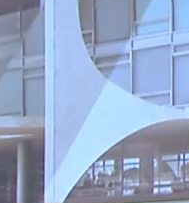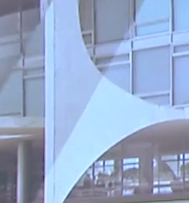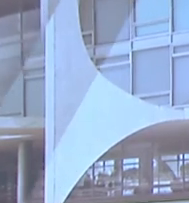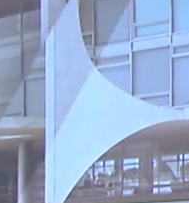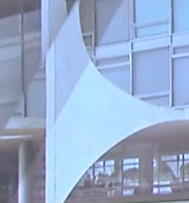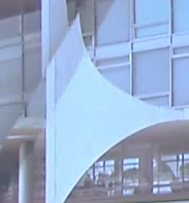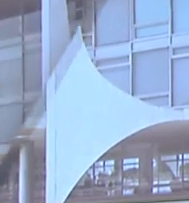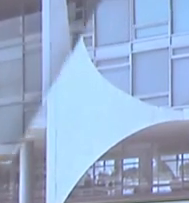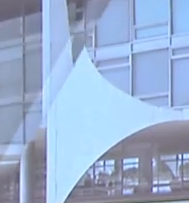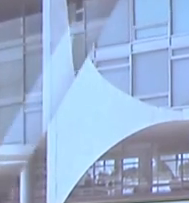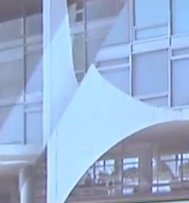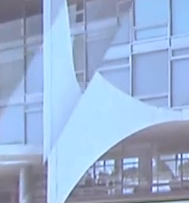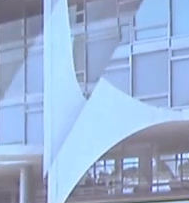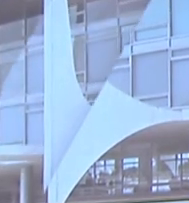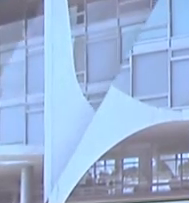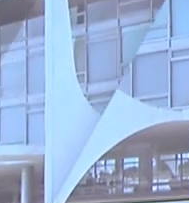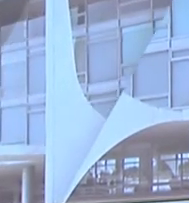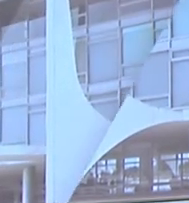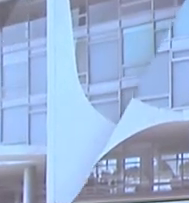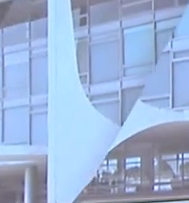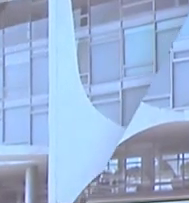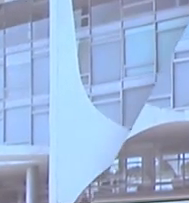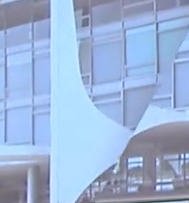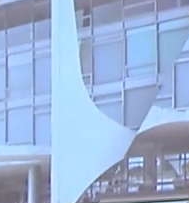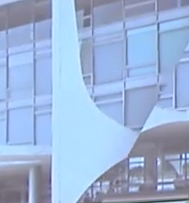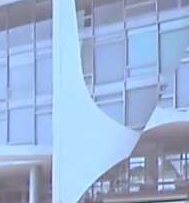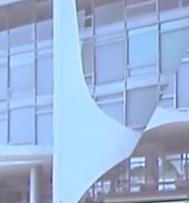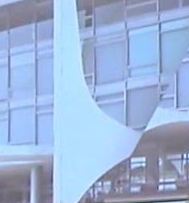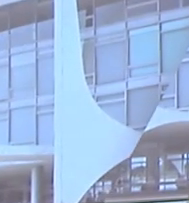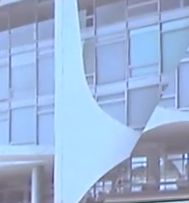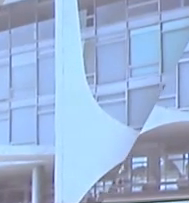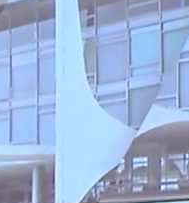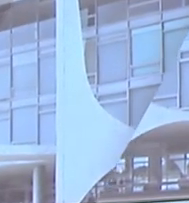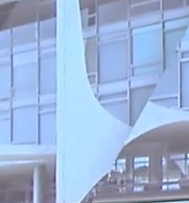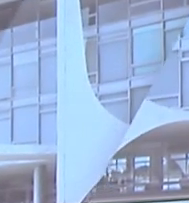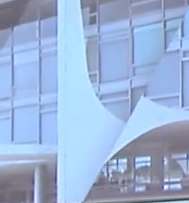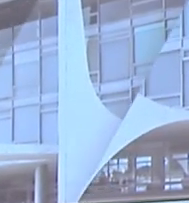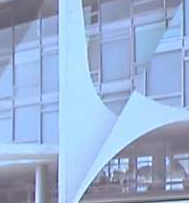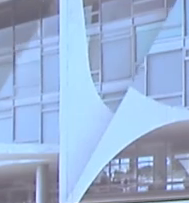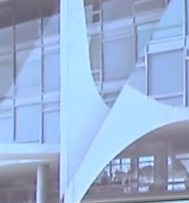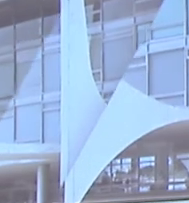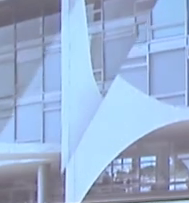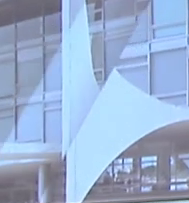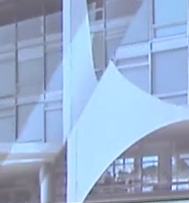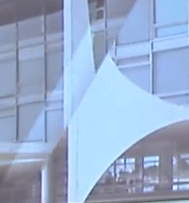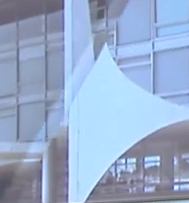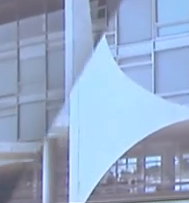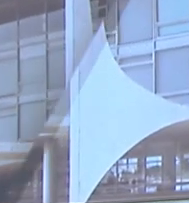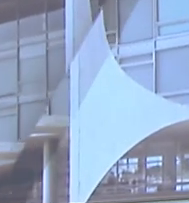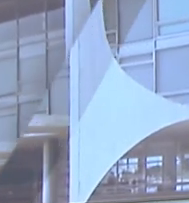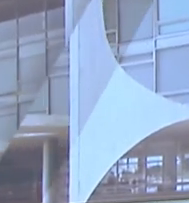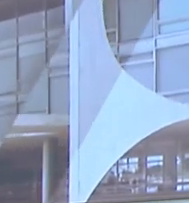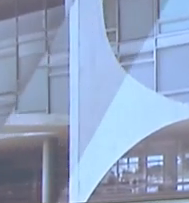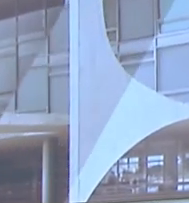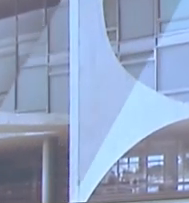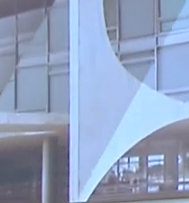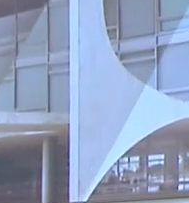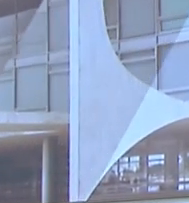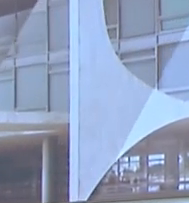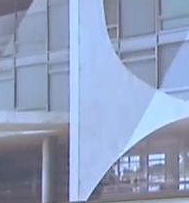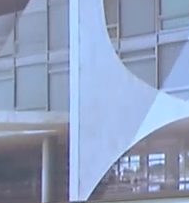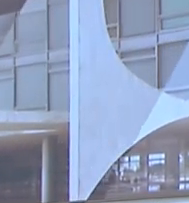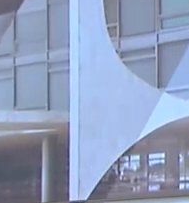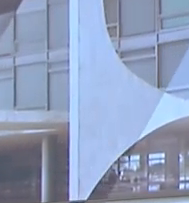a explicar que a reforma da Previdência é o único caminho para manter os benefícios tanto de quem já recebe